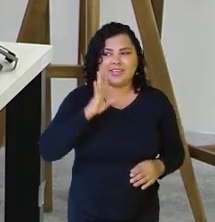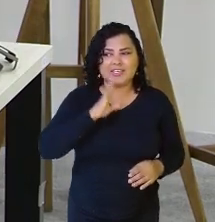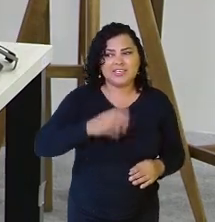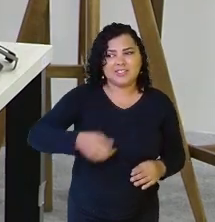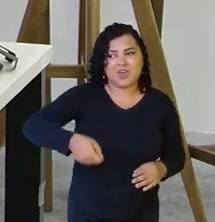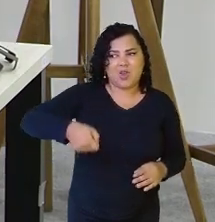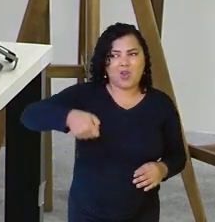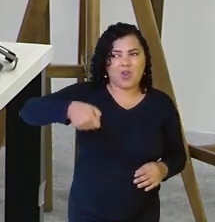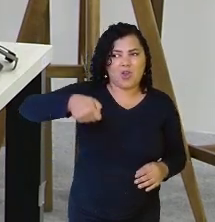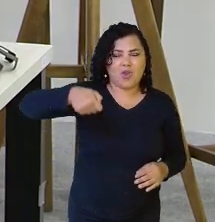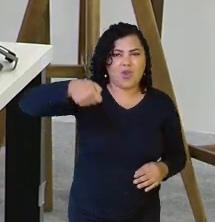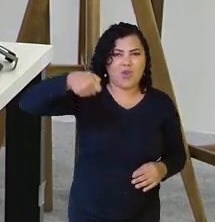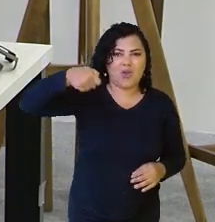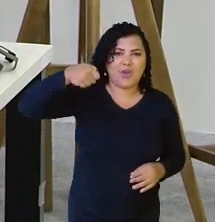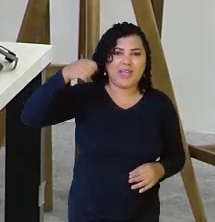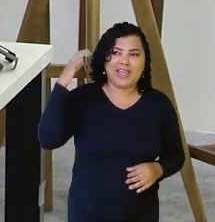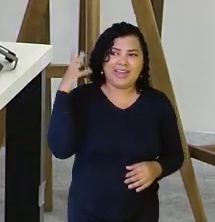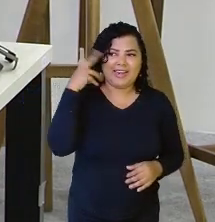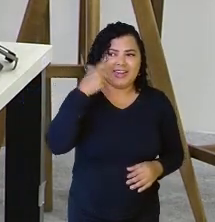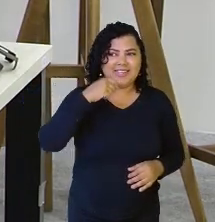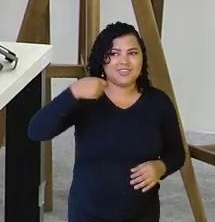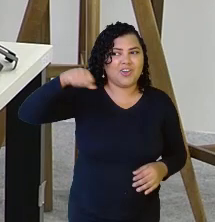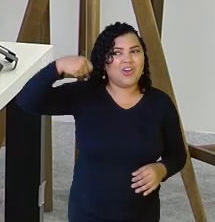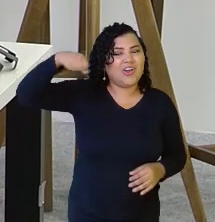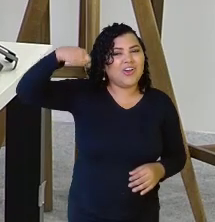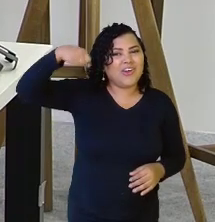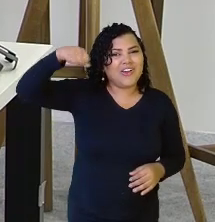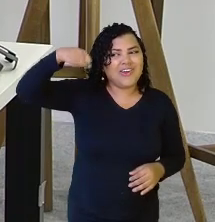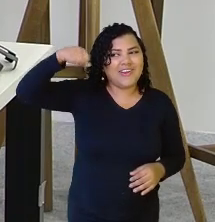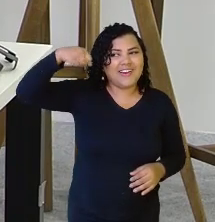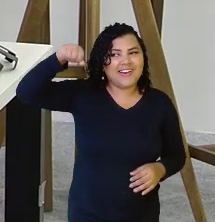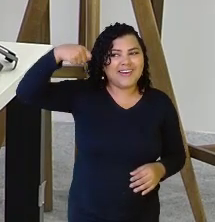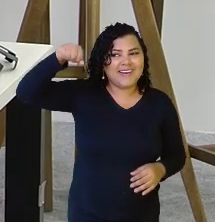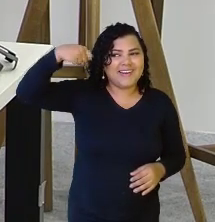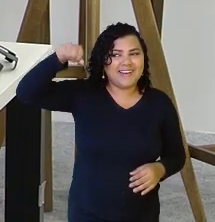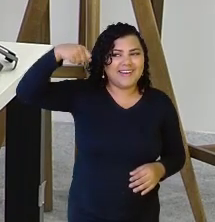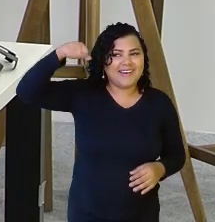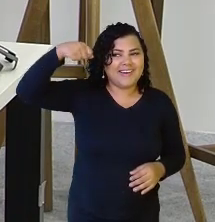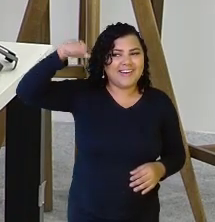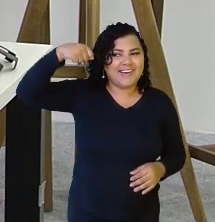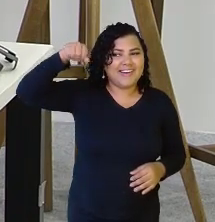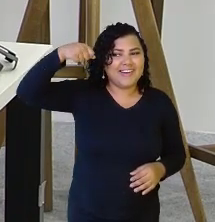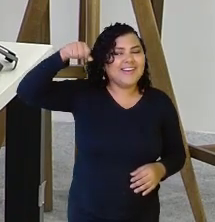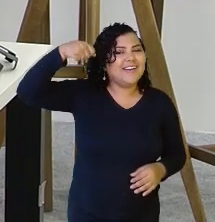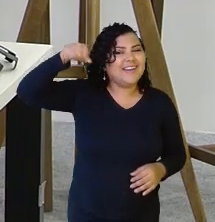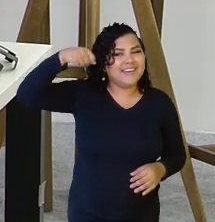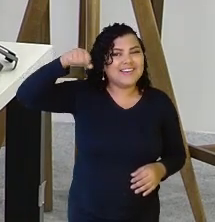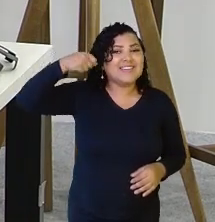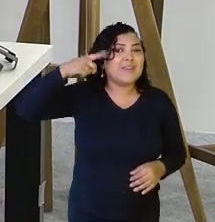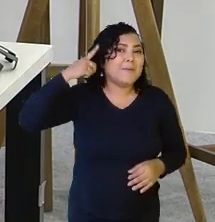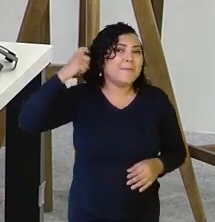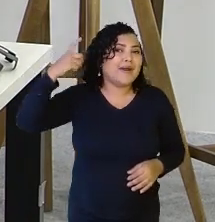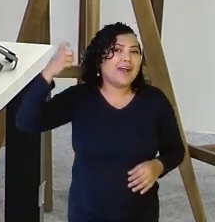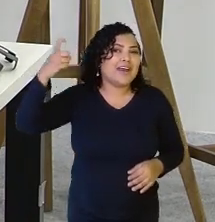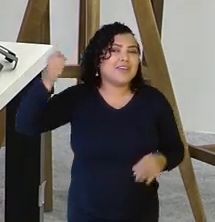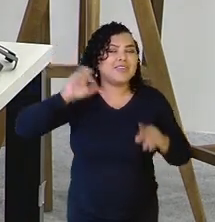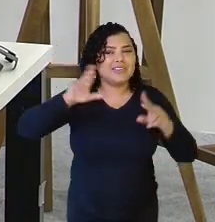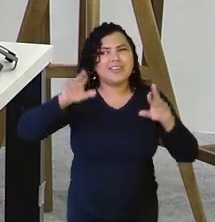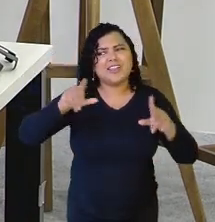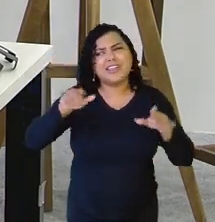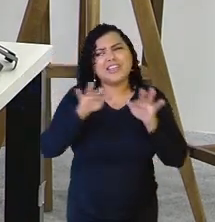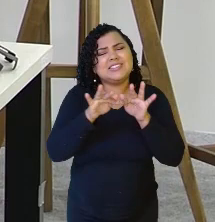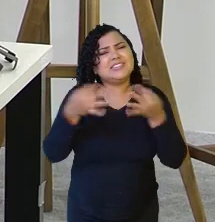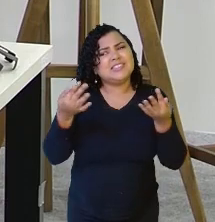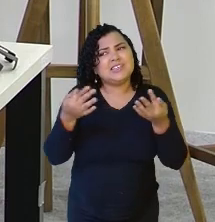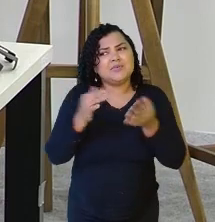aqui, gente, também é lindo, ó, vê? Olha o som que ele faz, né? Então, simples,